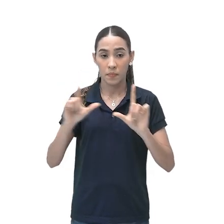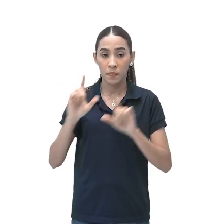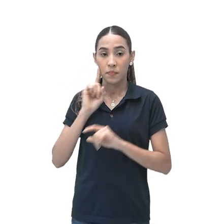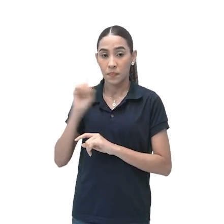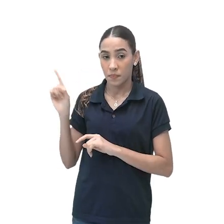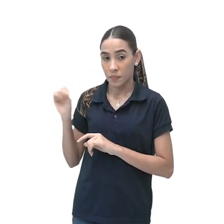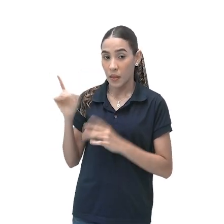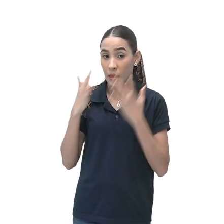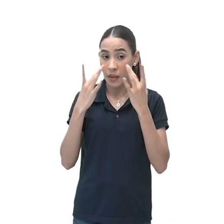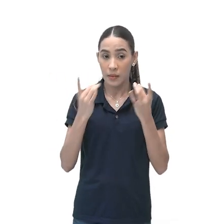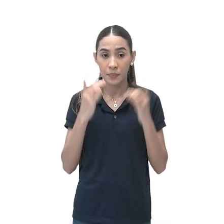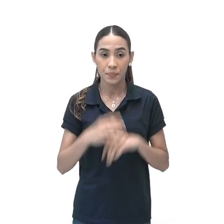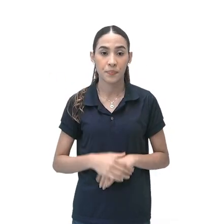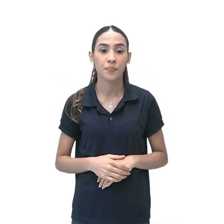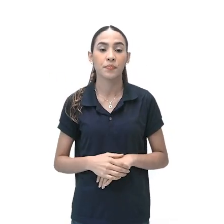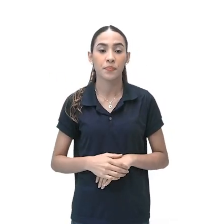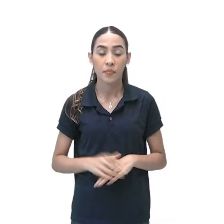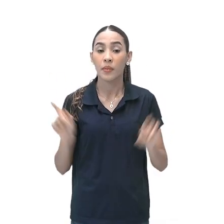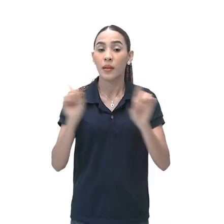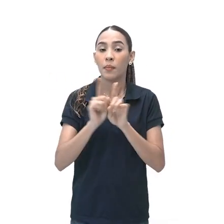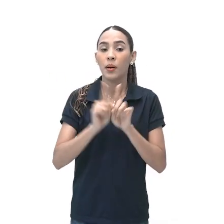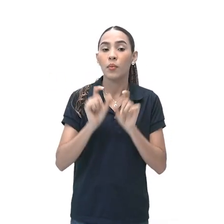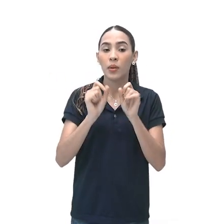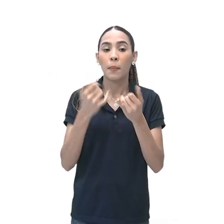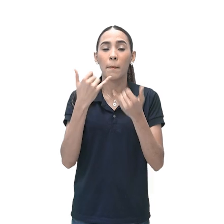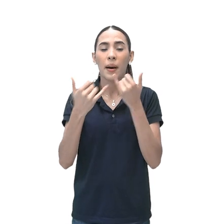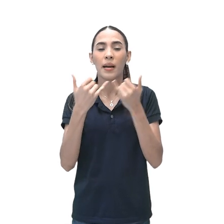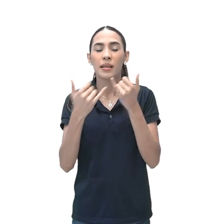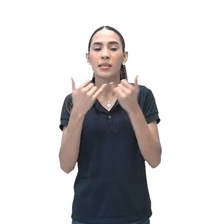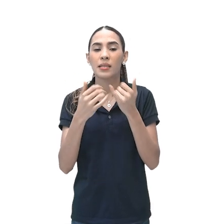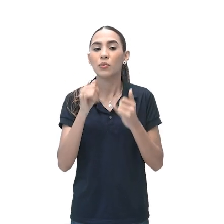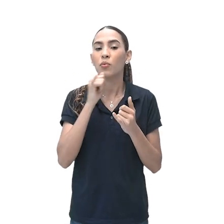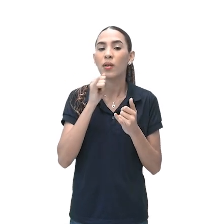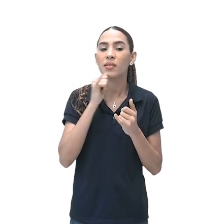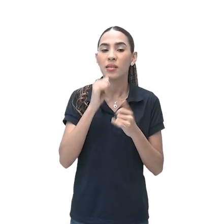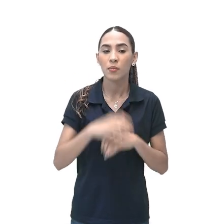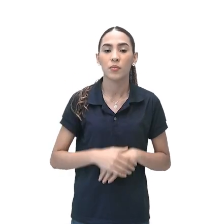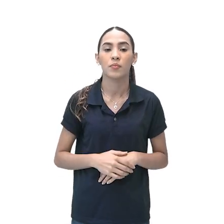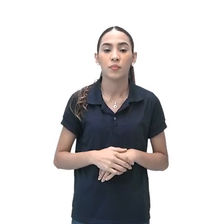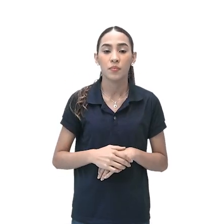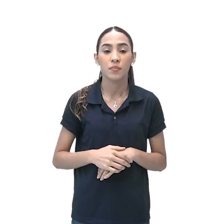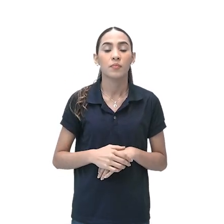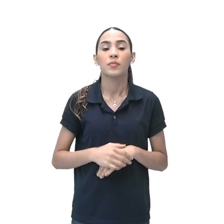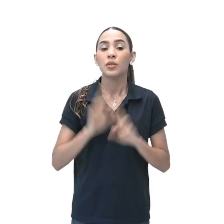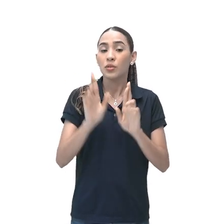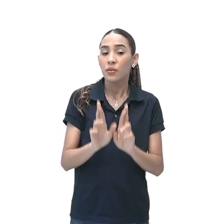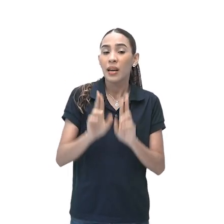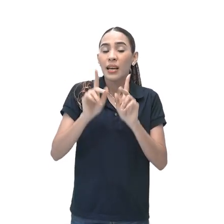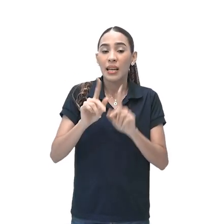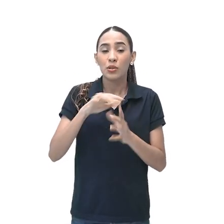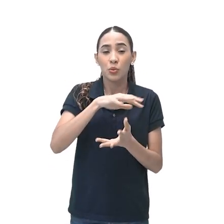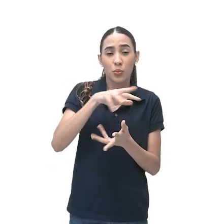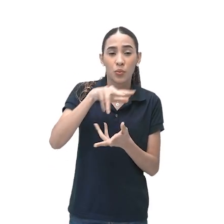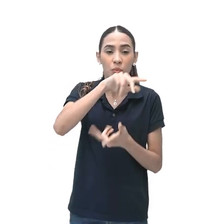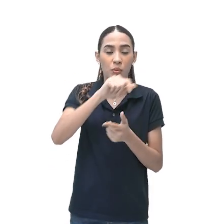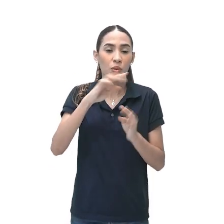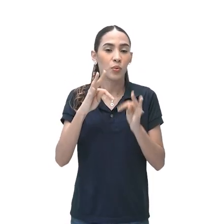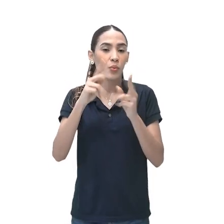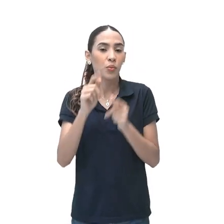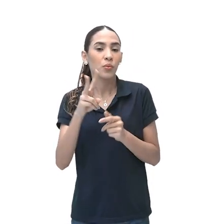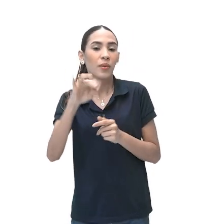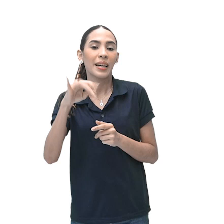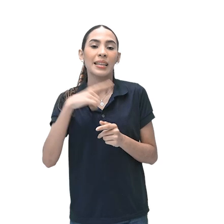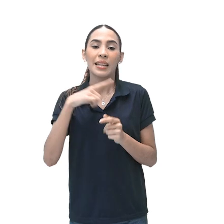versos, olha só, cumplicentemente, certo? O que está fora, as folhas, tudo aquilo que ele vai